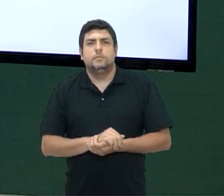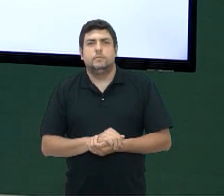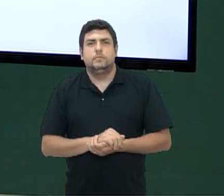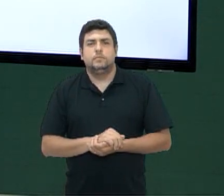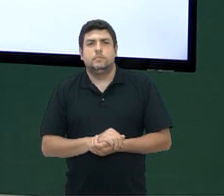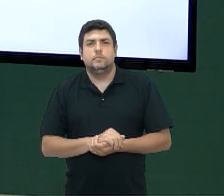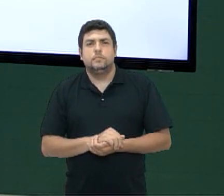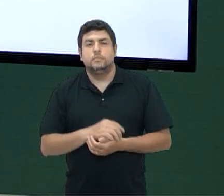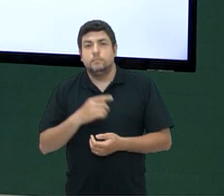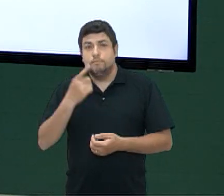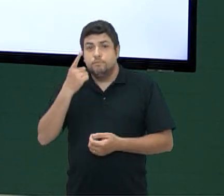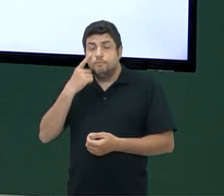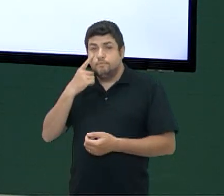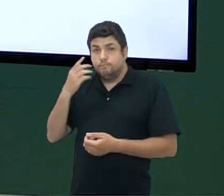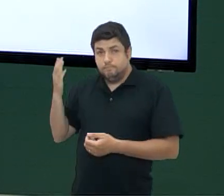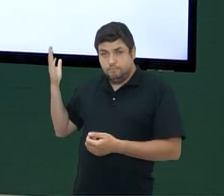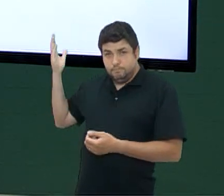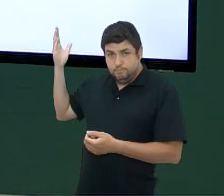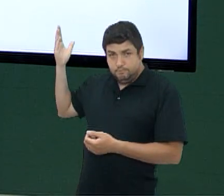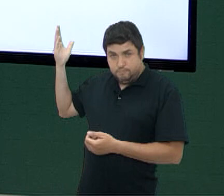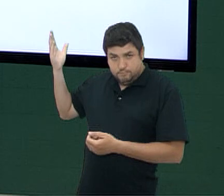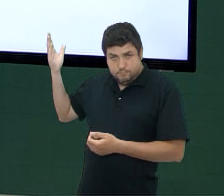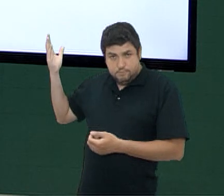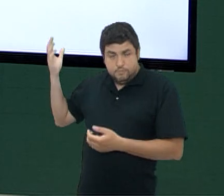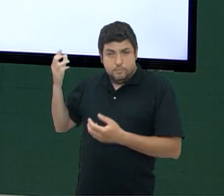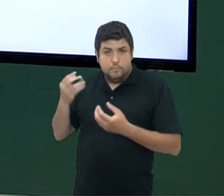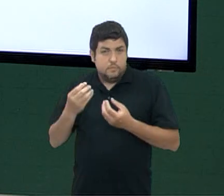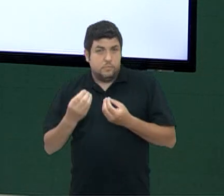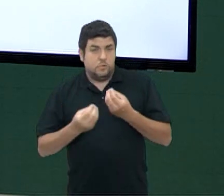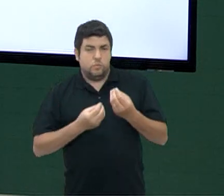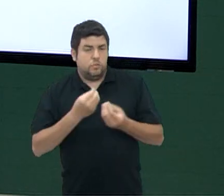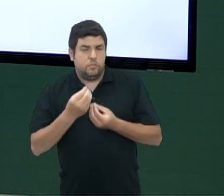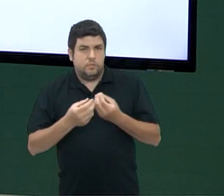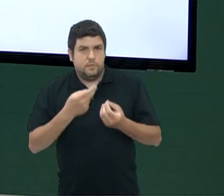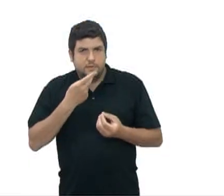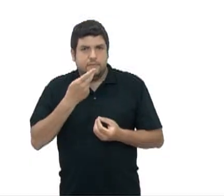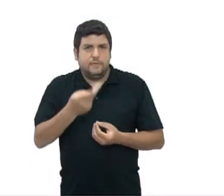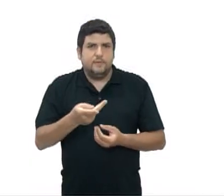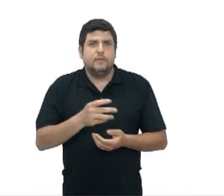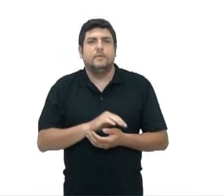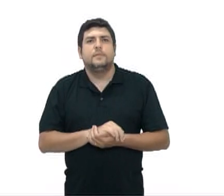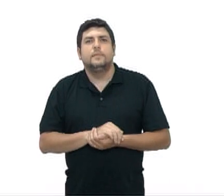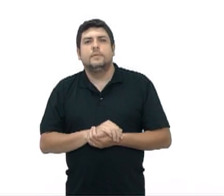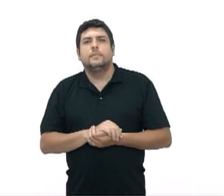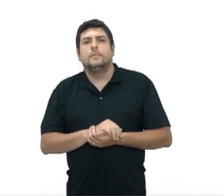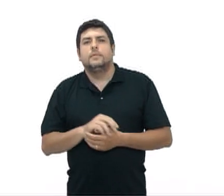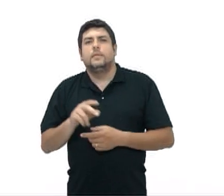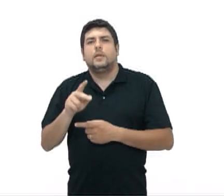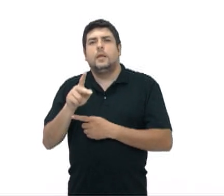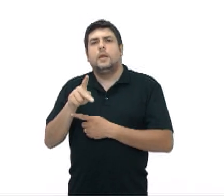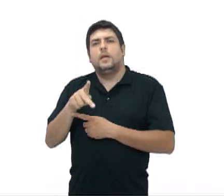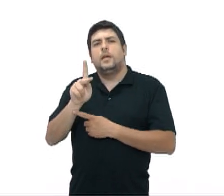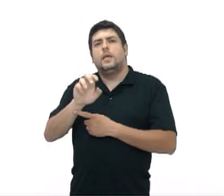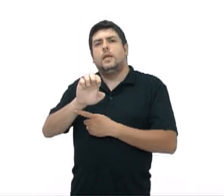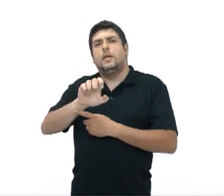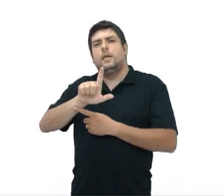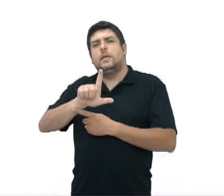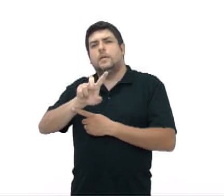para dar suporte e dar credibilidade ao que eu falei para vocês. Então aqui, ó, o enunciado de Kelvin Planck.